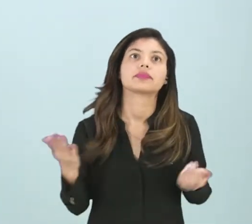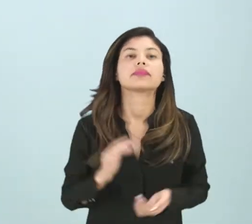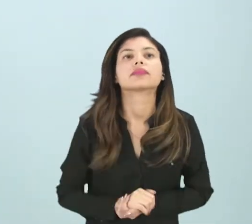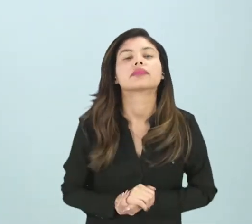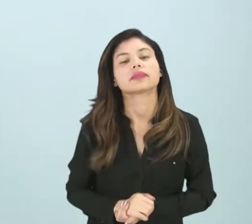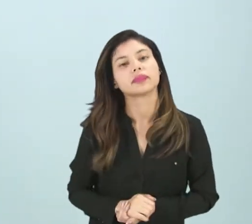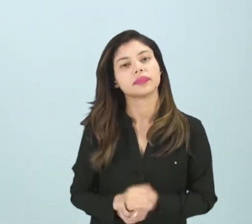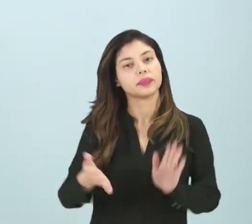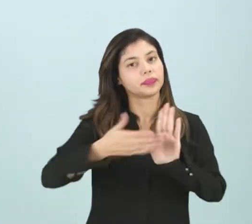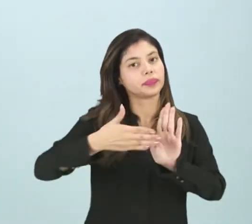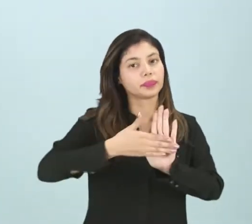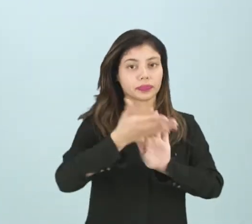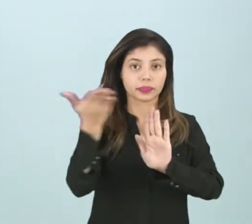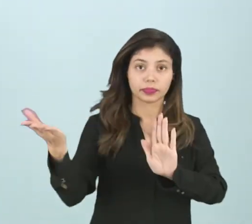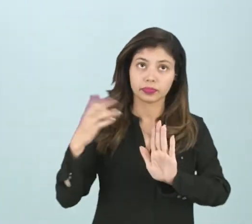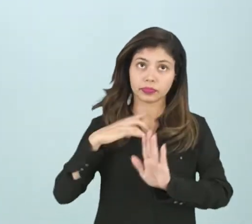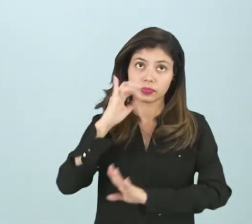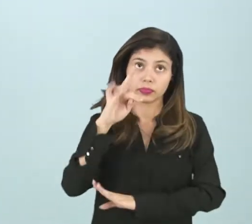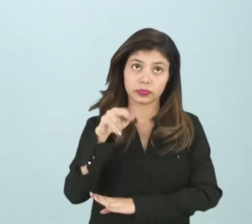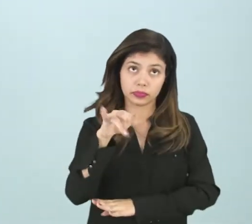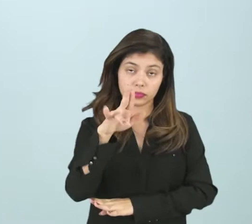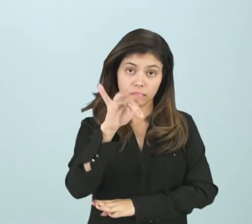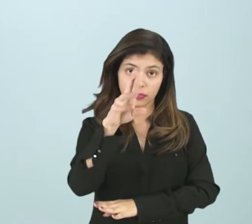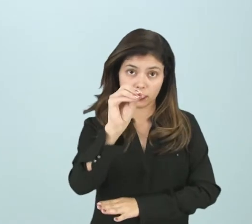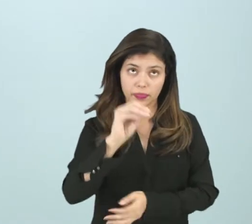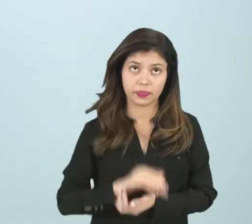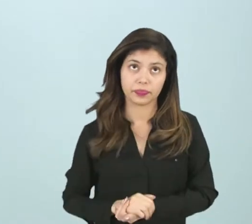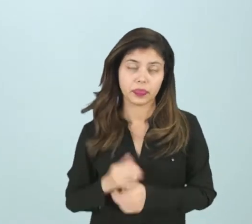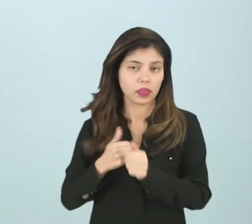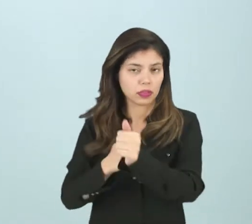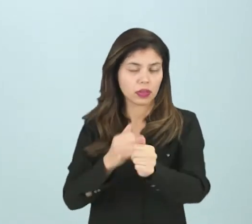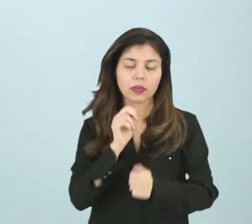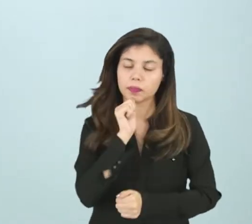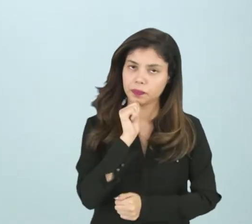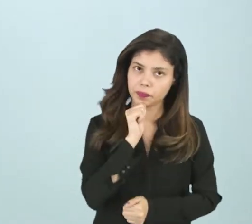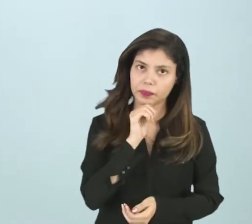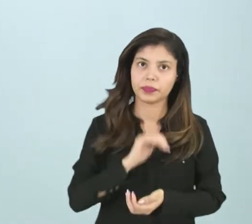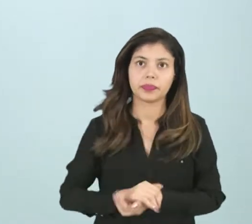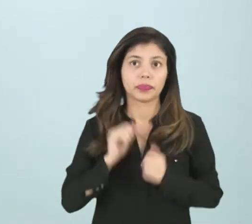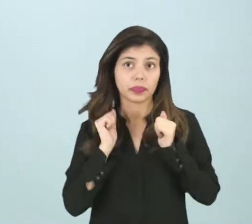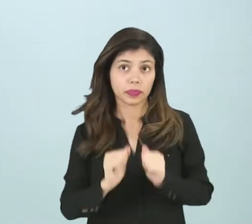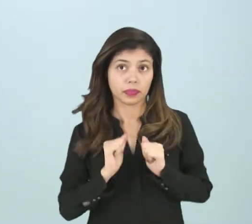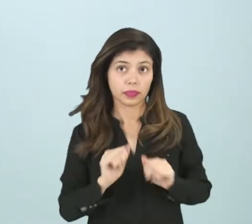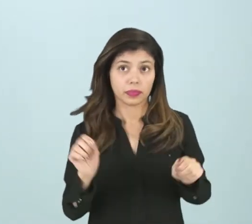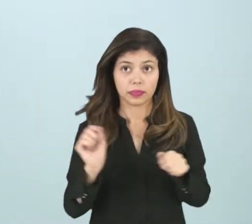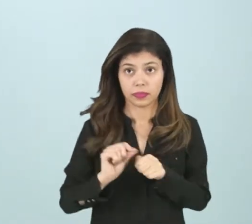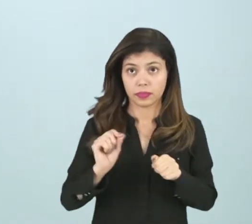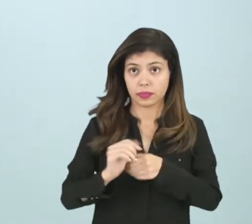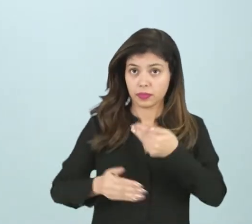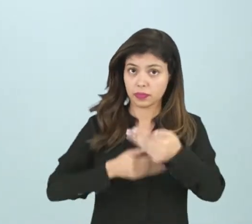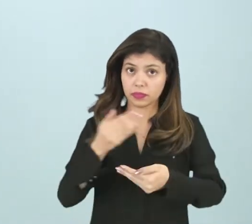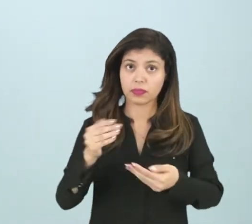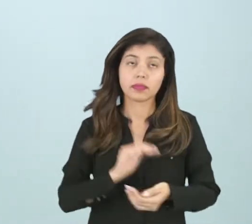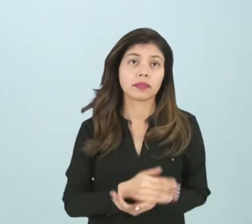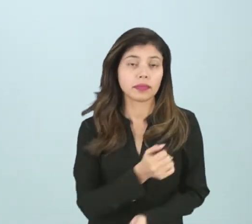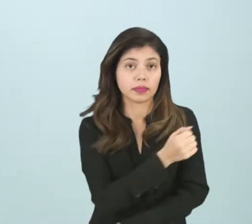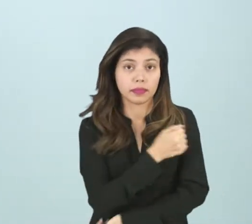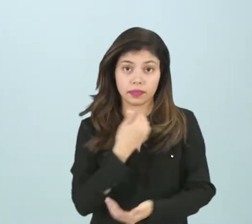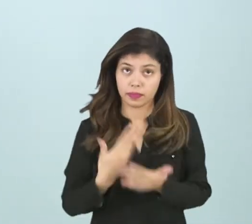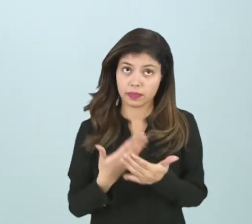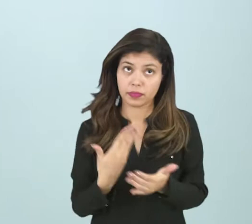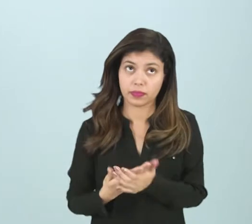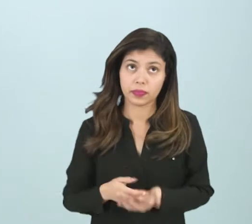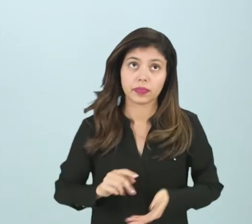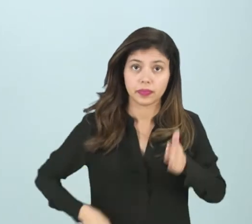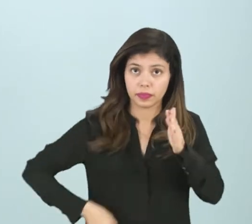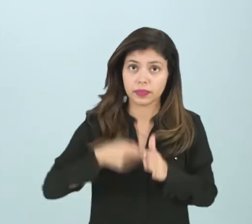vou propor aqui para vocês um itinerário para a gente seguir e aí podermos desenvolver essa aula. Primeiramente, o contexto